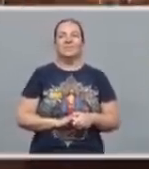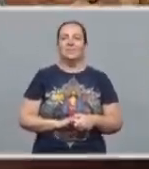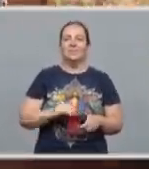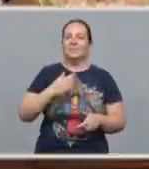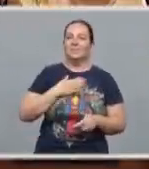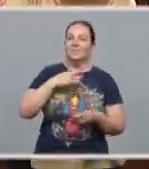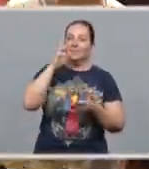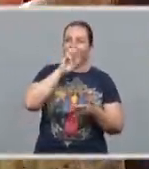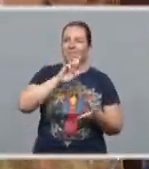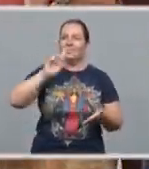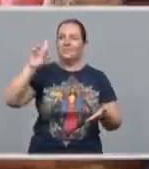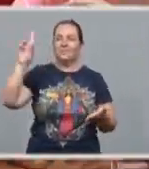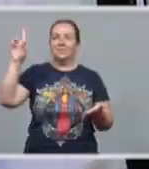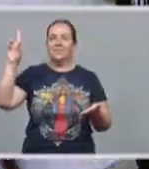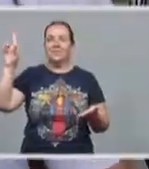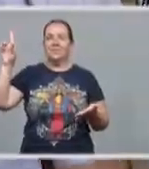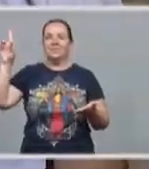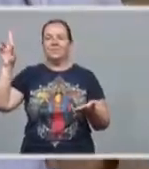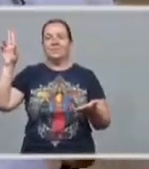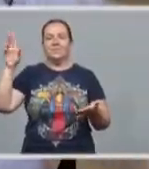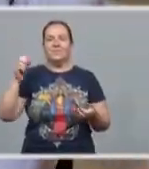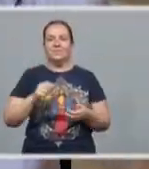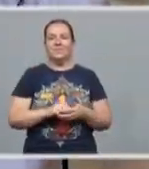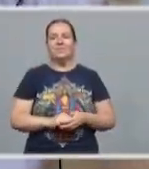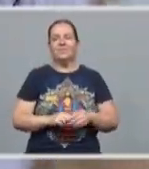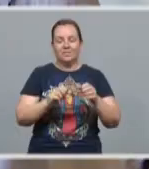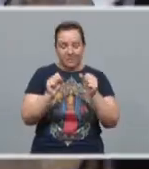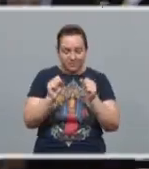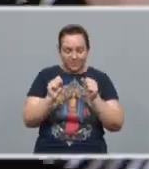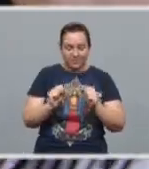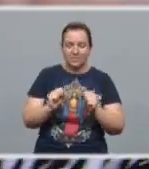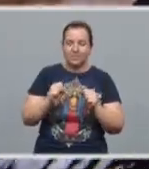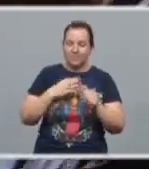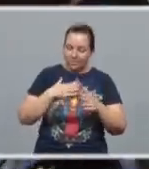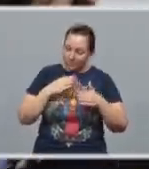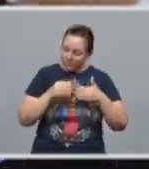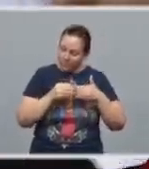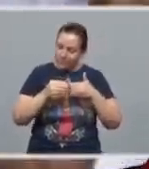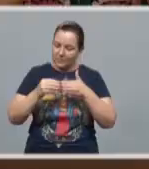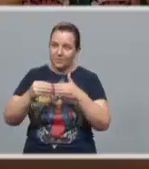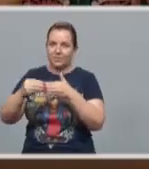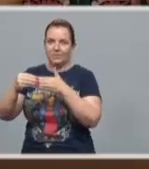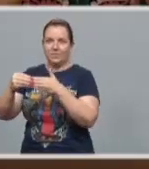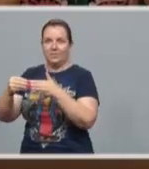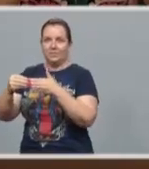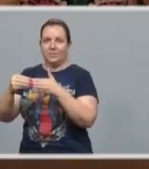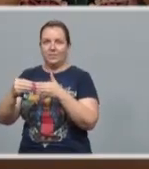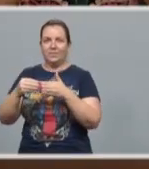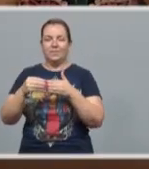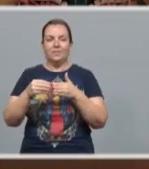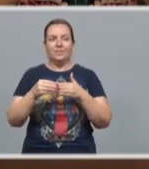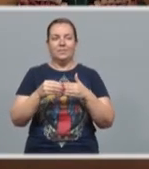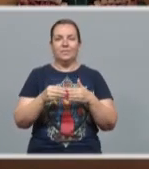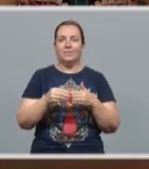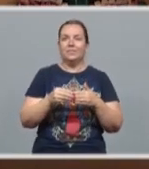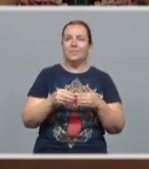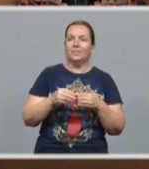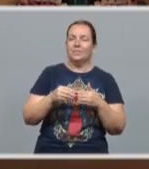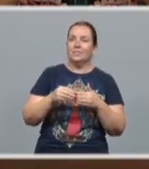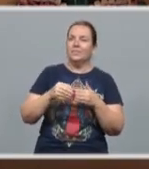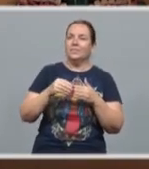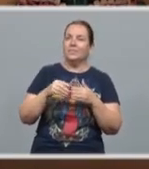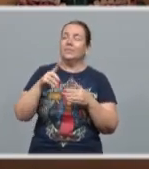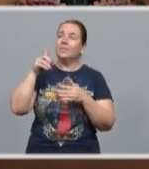Meu Senhor, pode me guiar, aquele que está